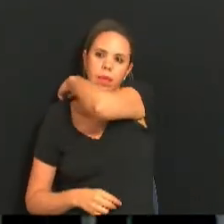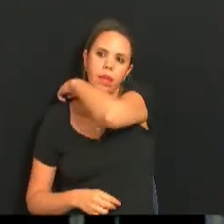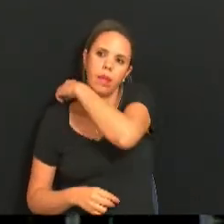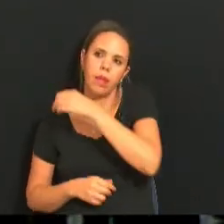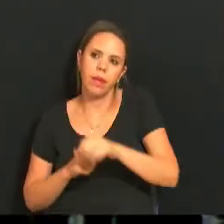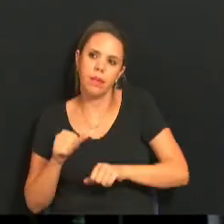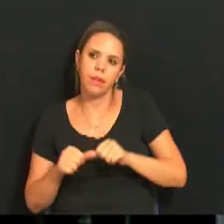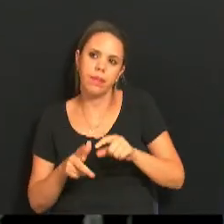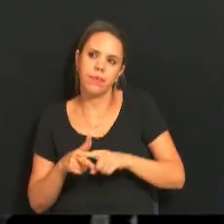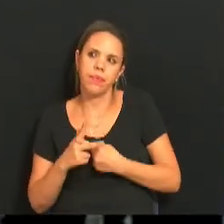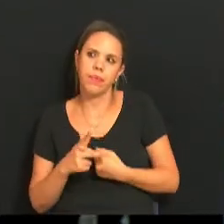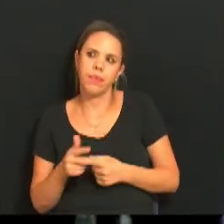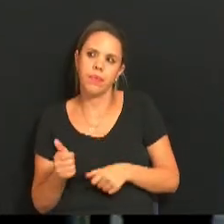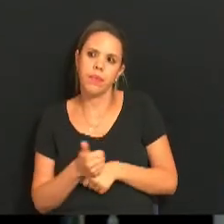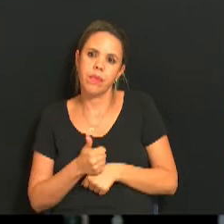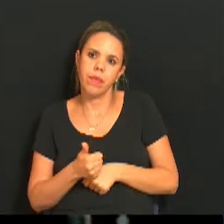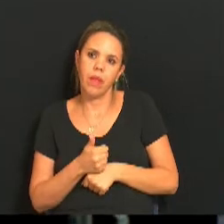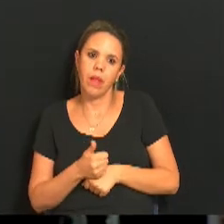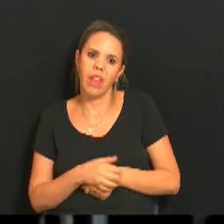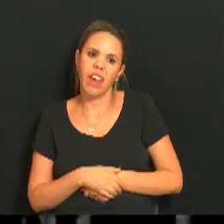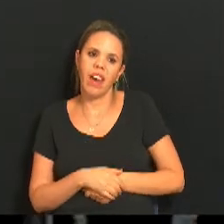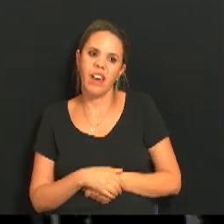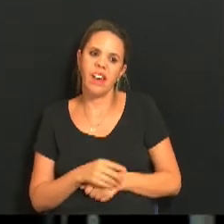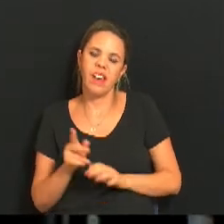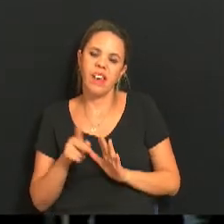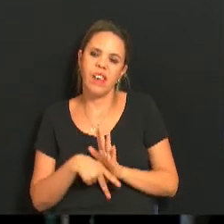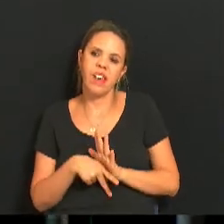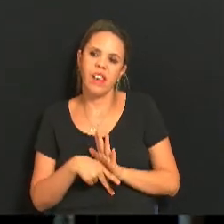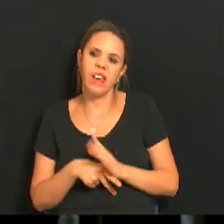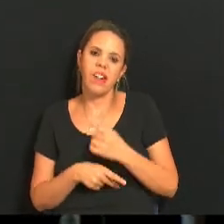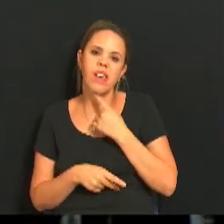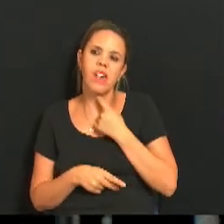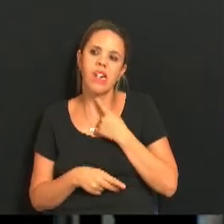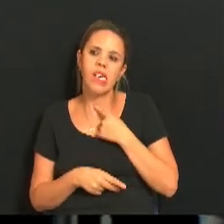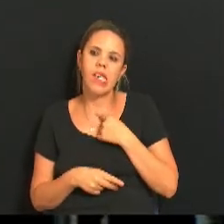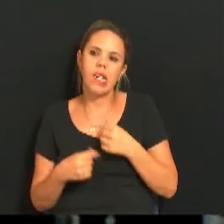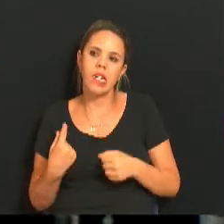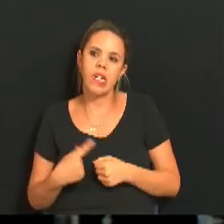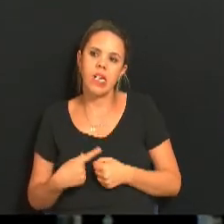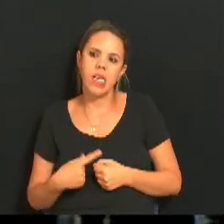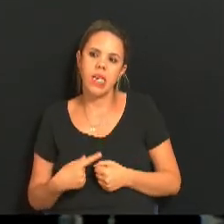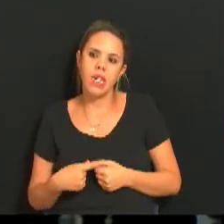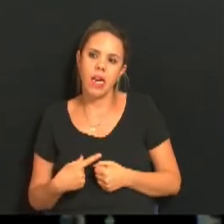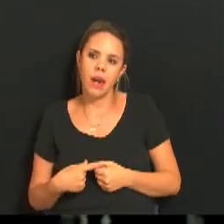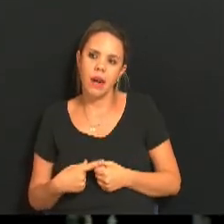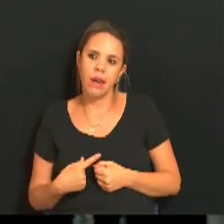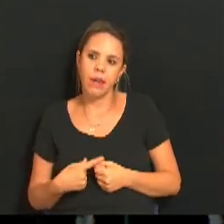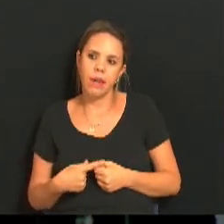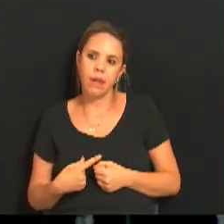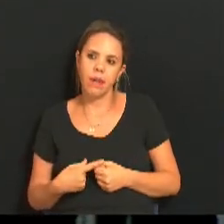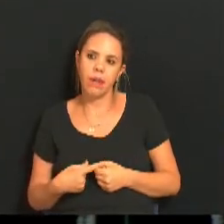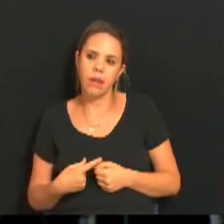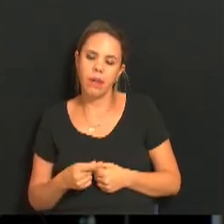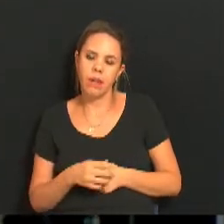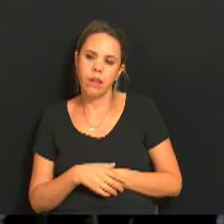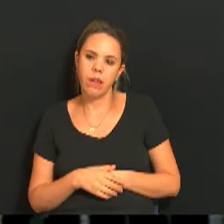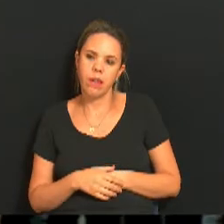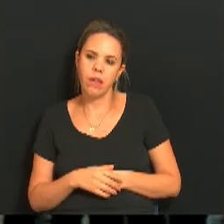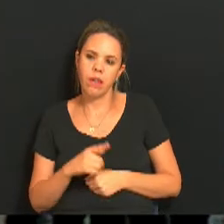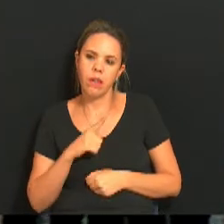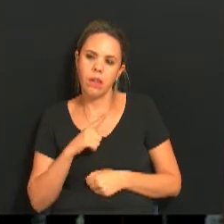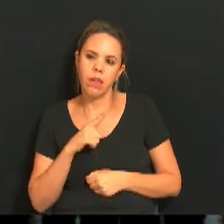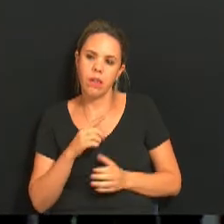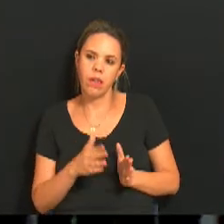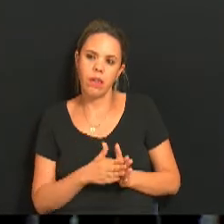posso restaurar a área de acordo com um projeto com desejo da qualidade e tendo aí o